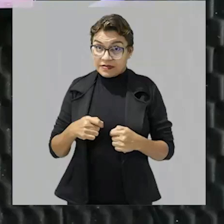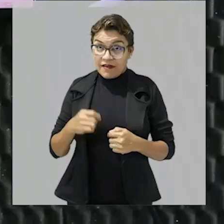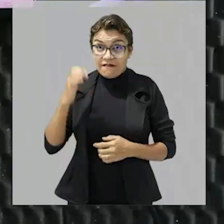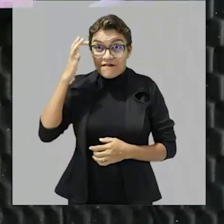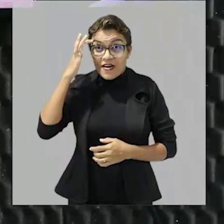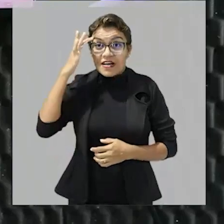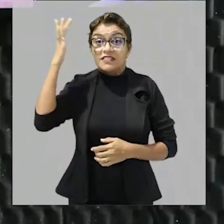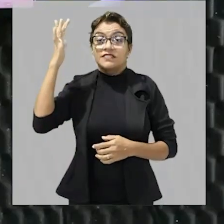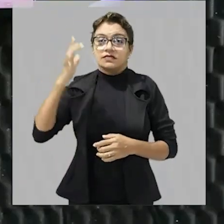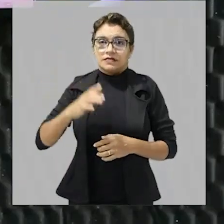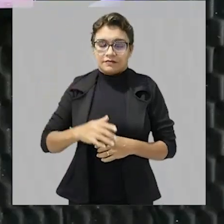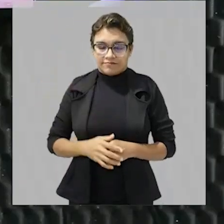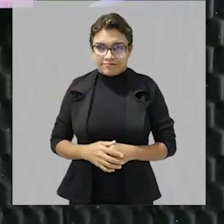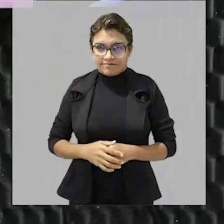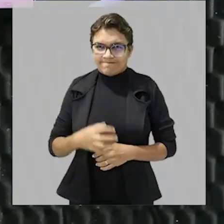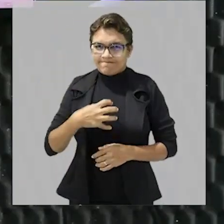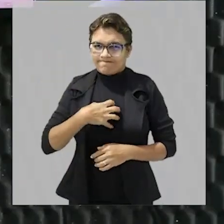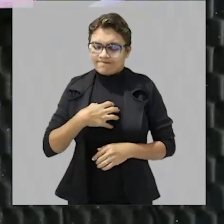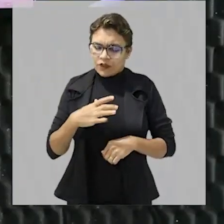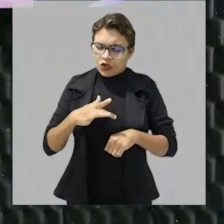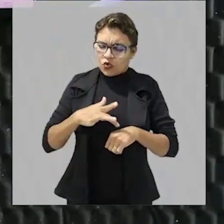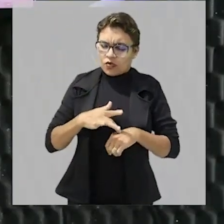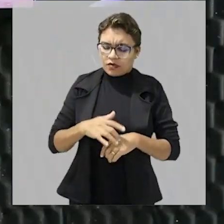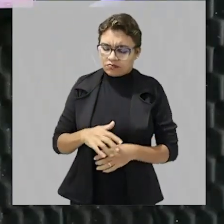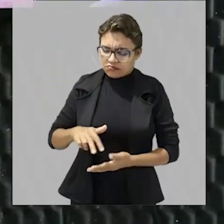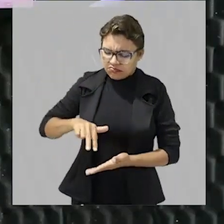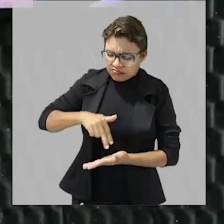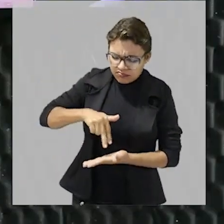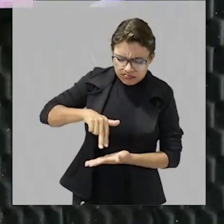você. Compliquei?